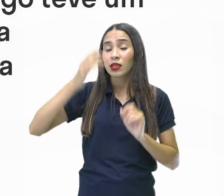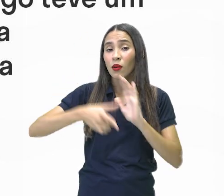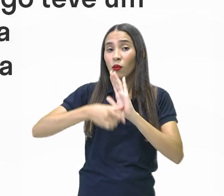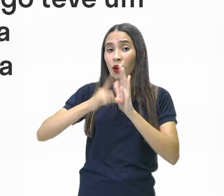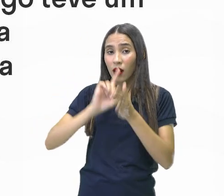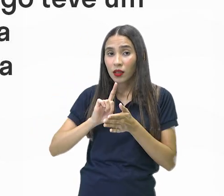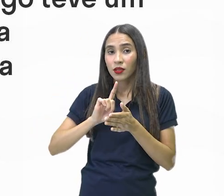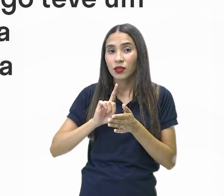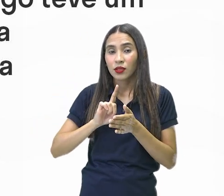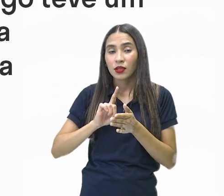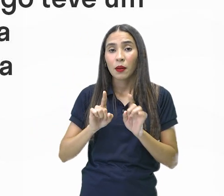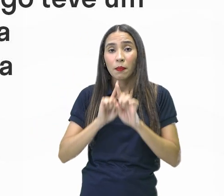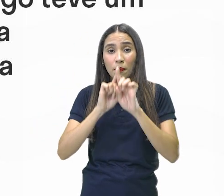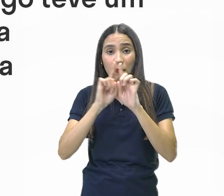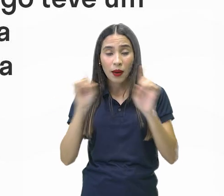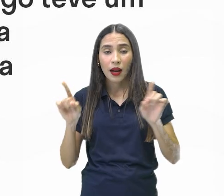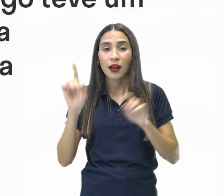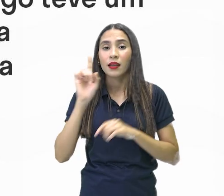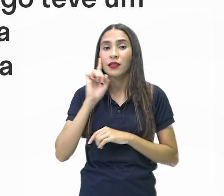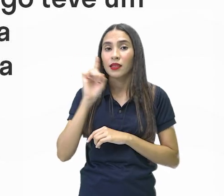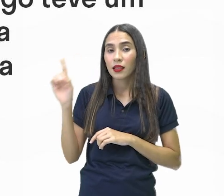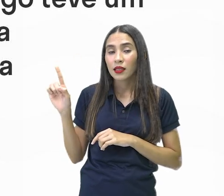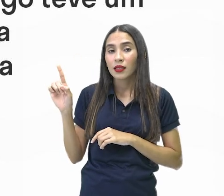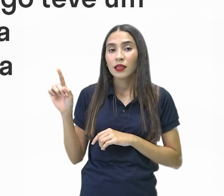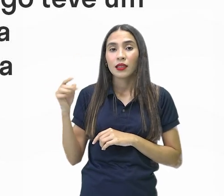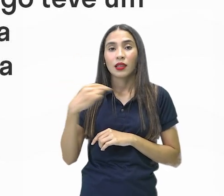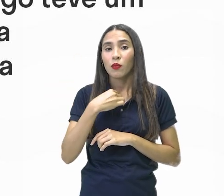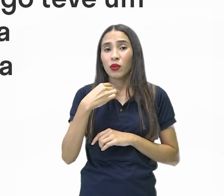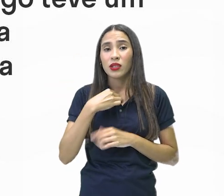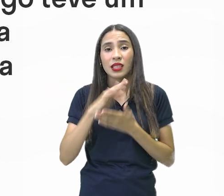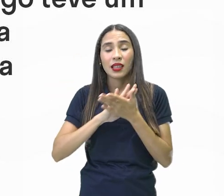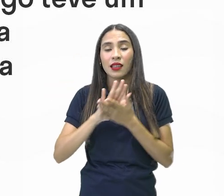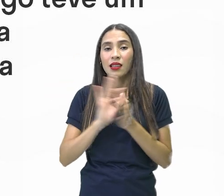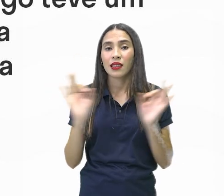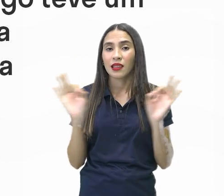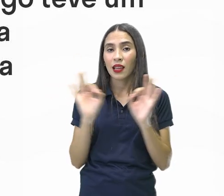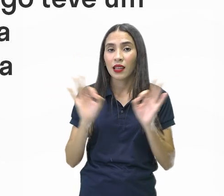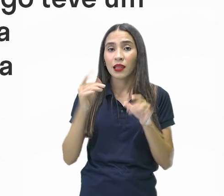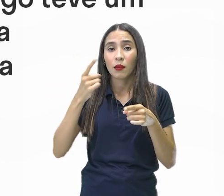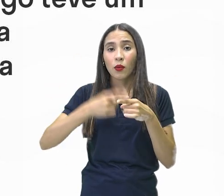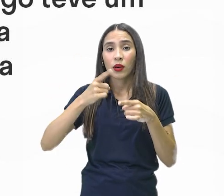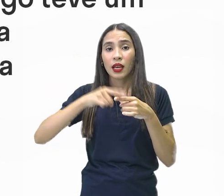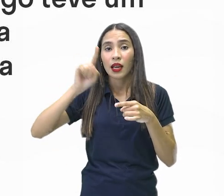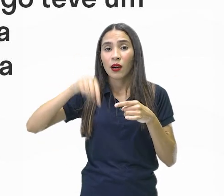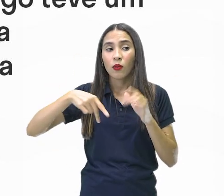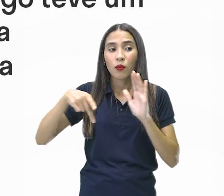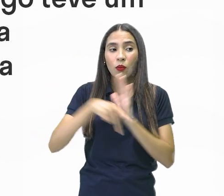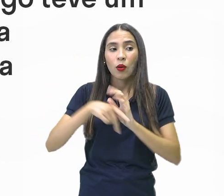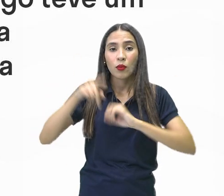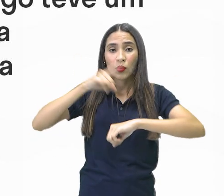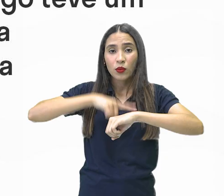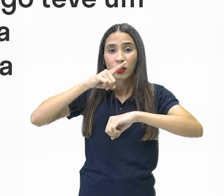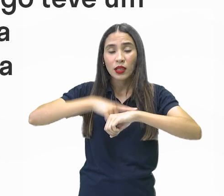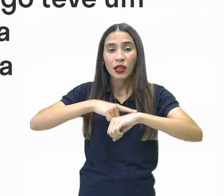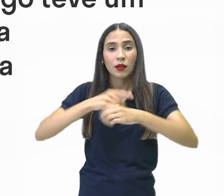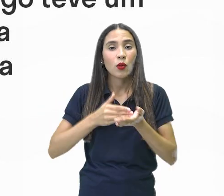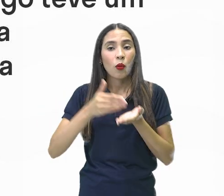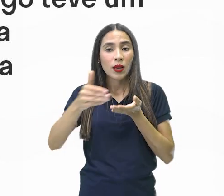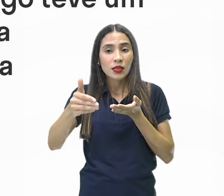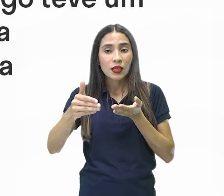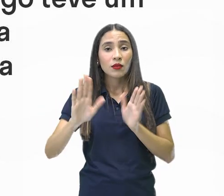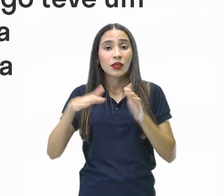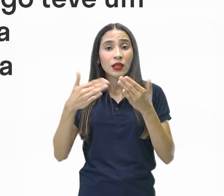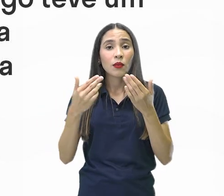situação anterior. Mas, no caso, não poderia haver nada, pois é o próprio tempo que estaria